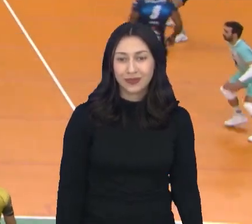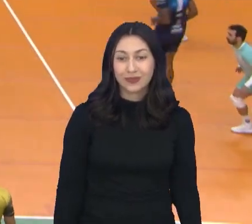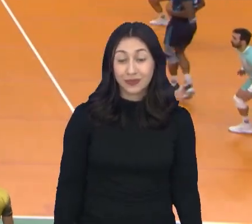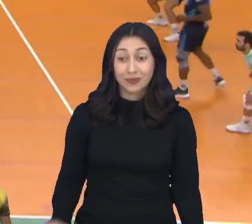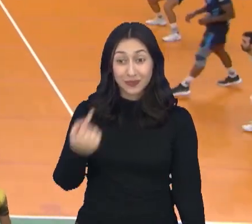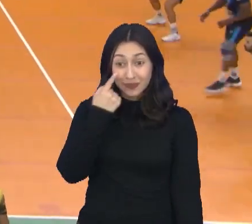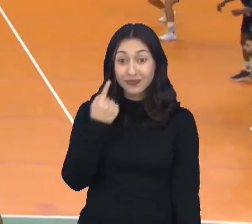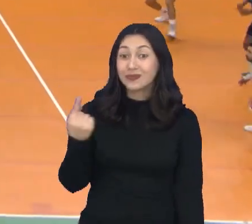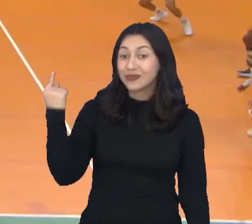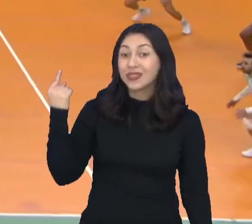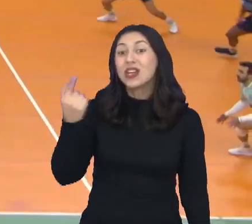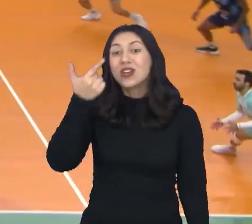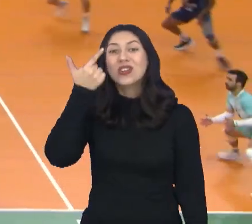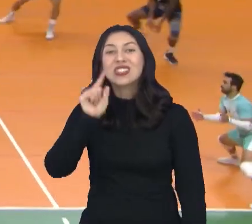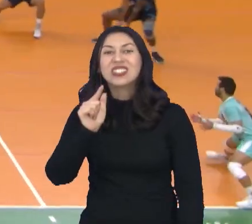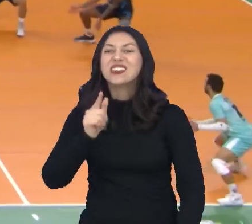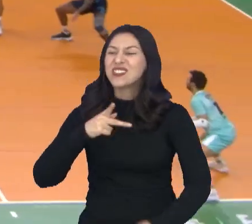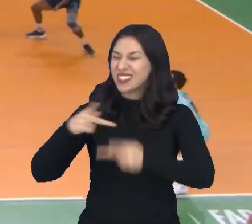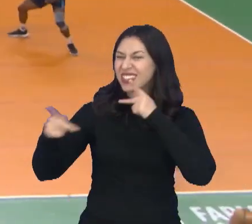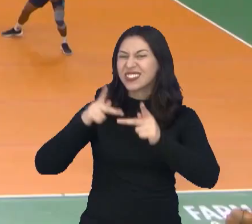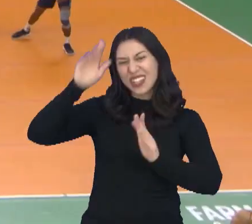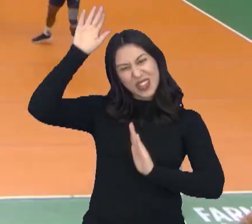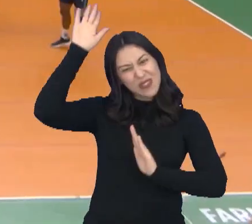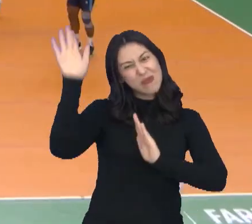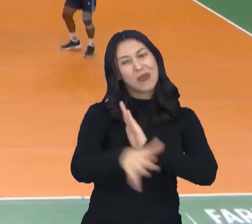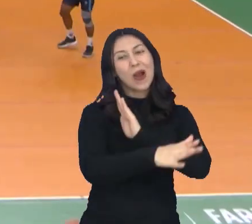Esse aí terminou com 1 ponto para o São José.